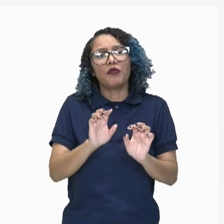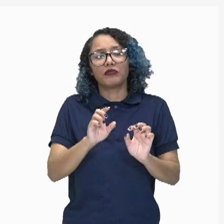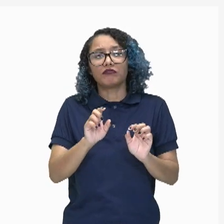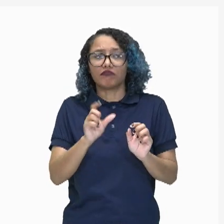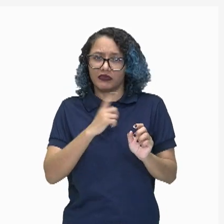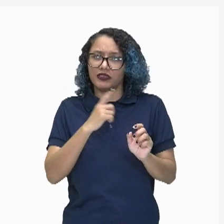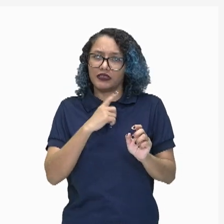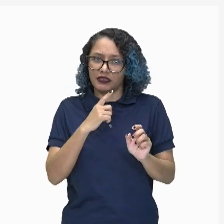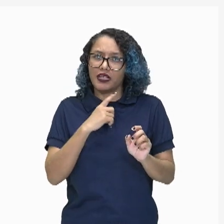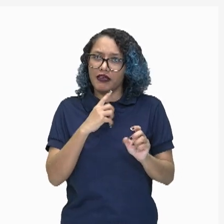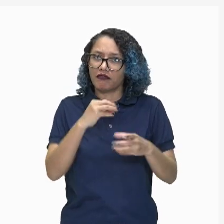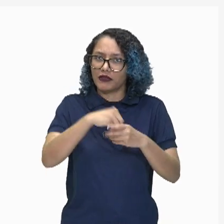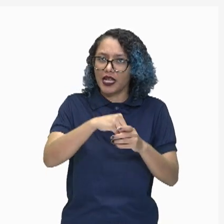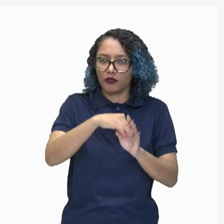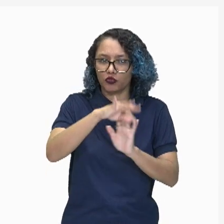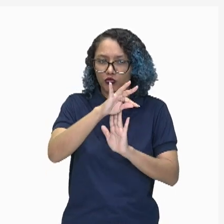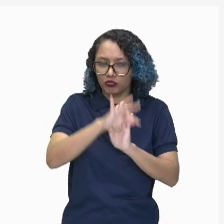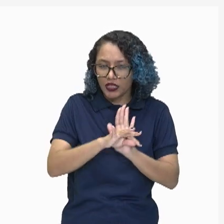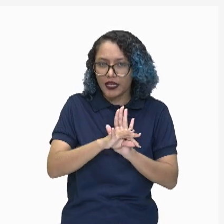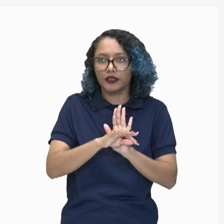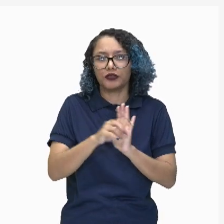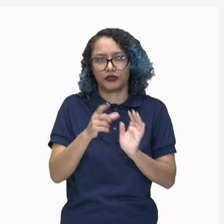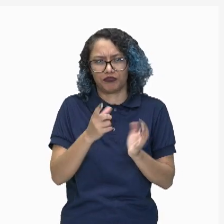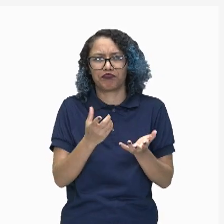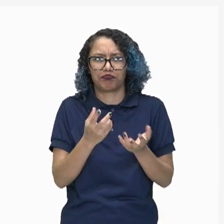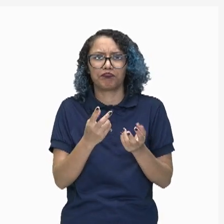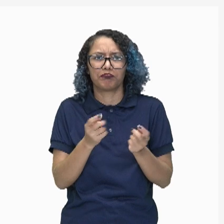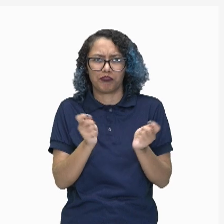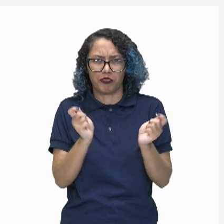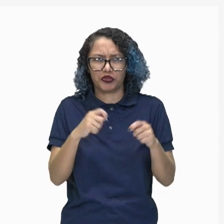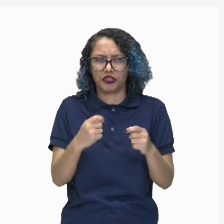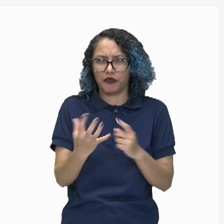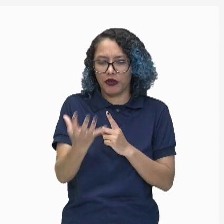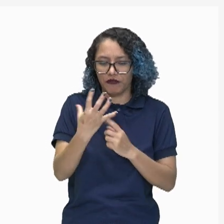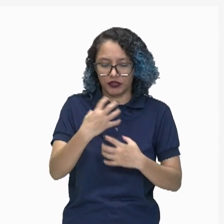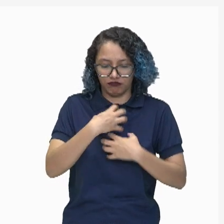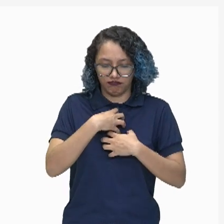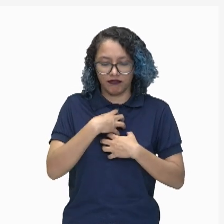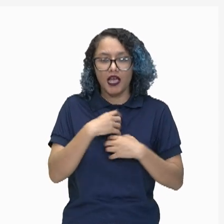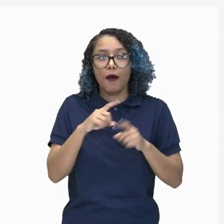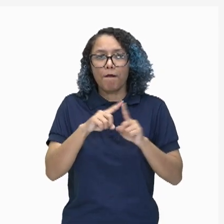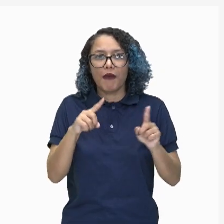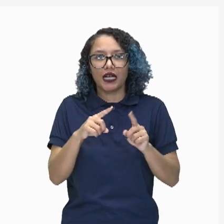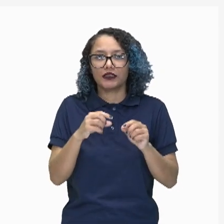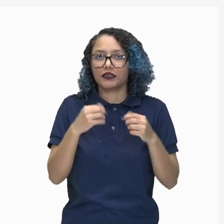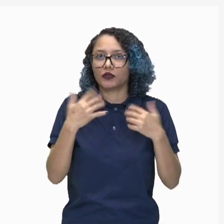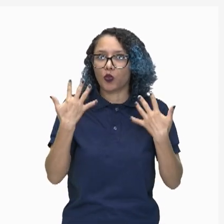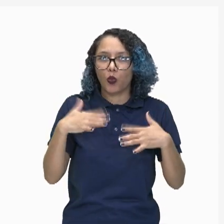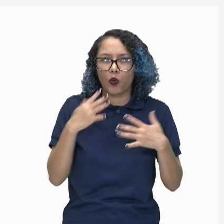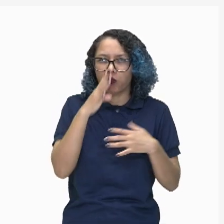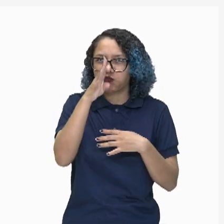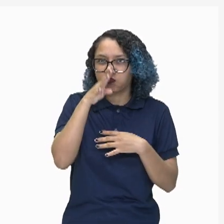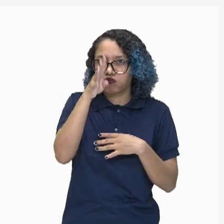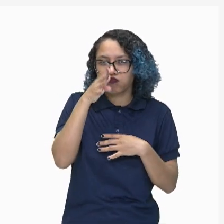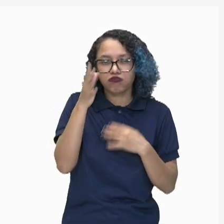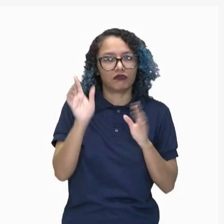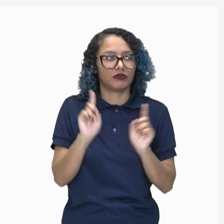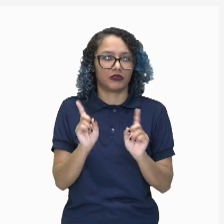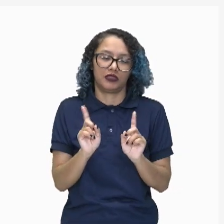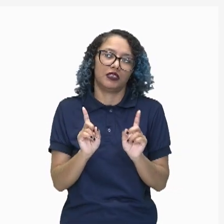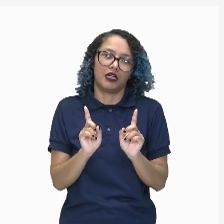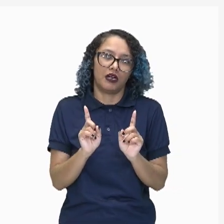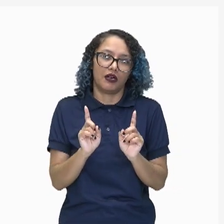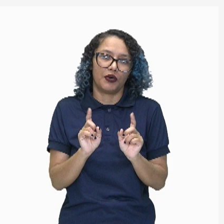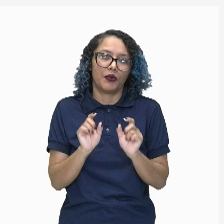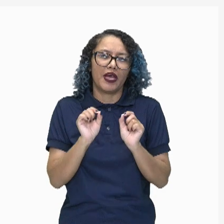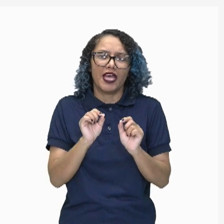Você vai sentir algo ao ler o poema. Há emoção, mas ela não é uma emoção escancarada. Ela é